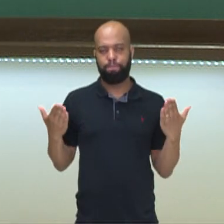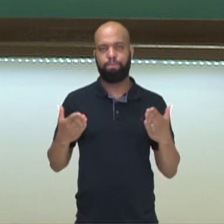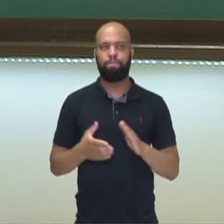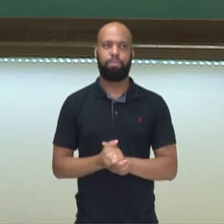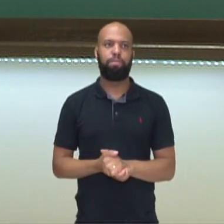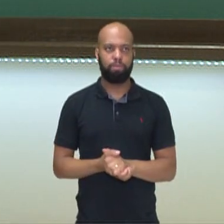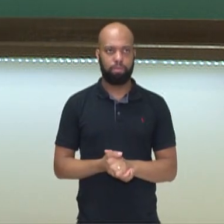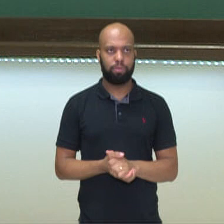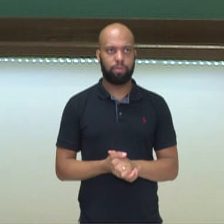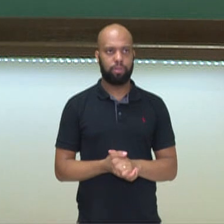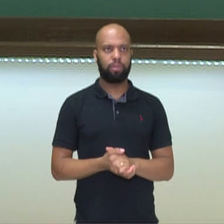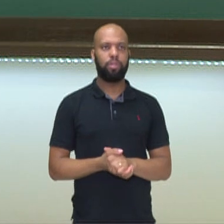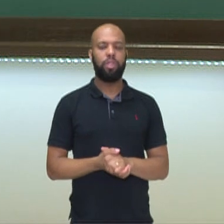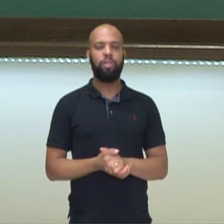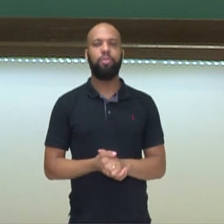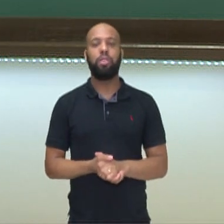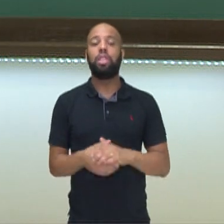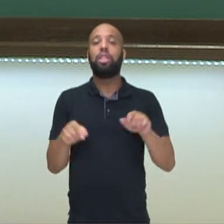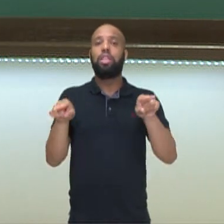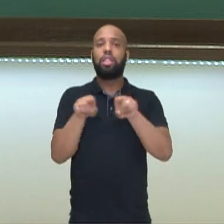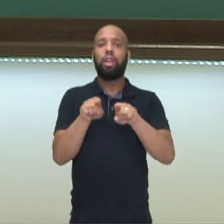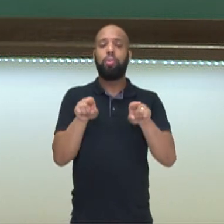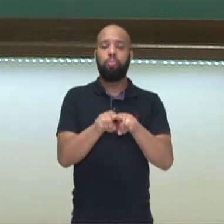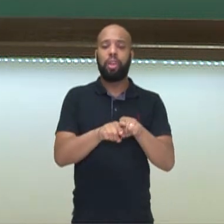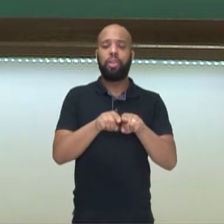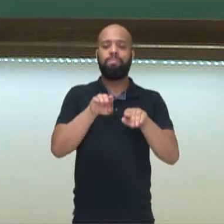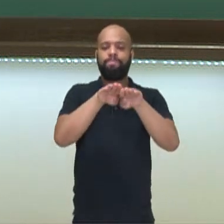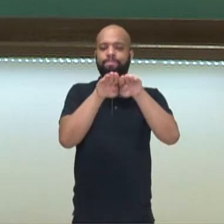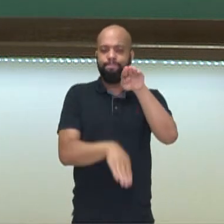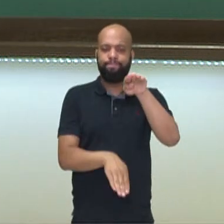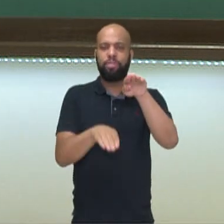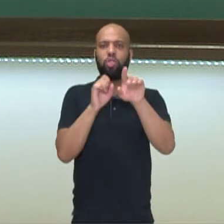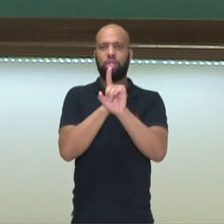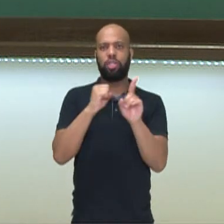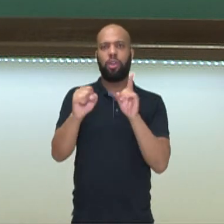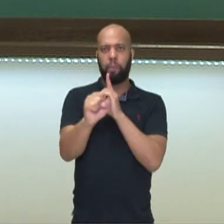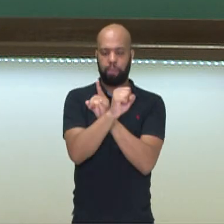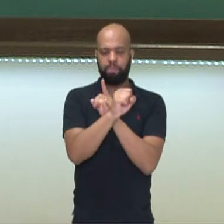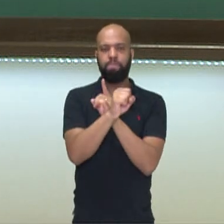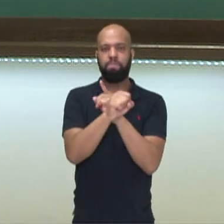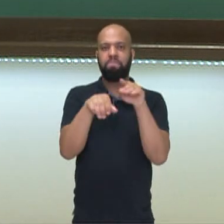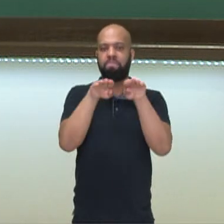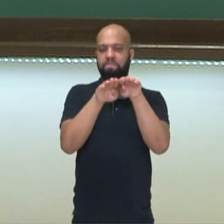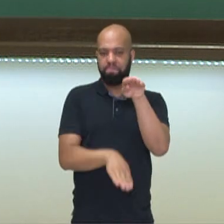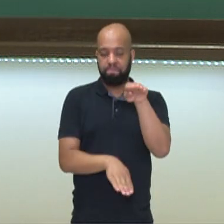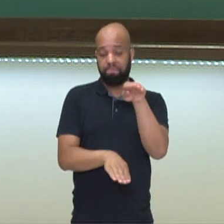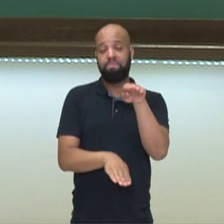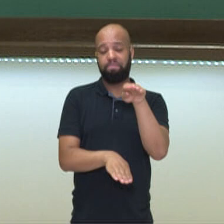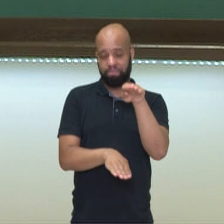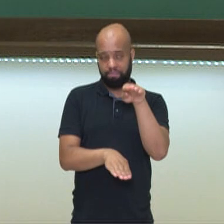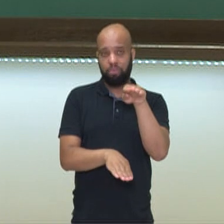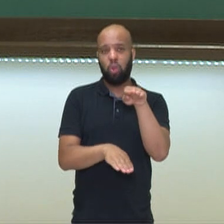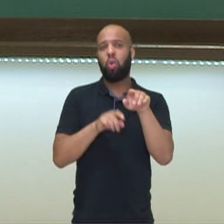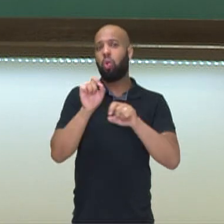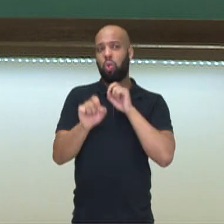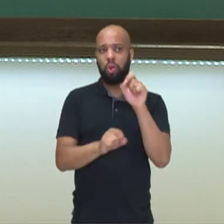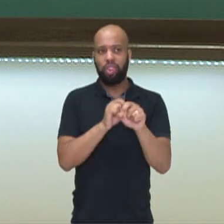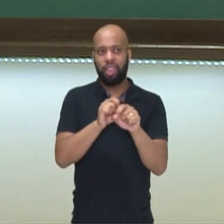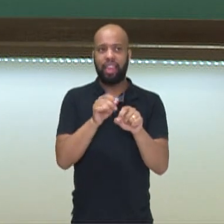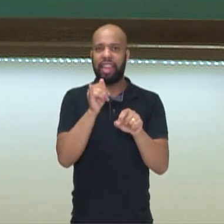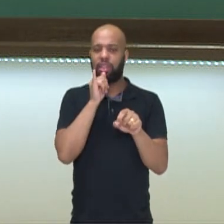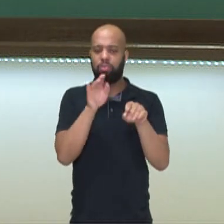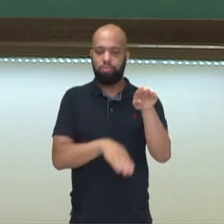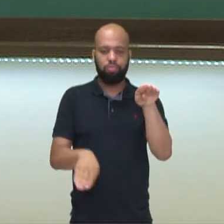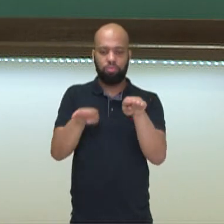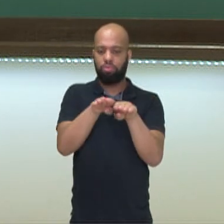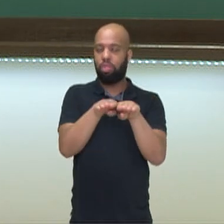população. E o que é desigualdade social? O nome já diz, é algo que não está